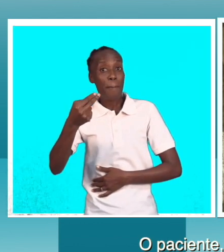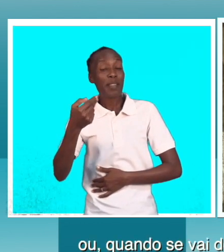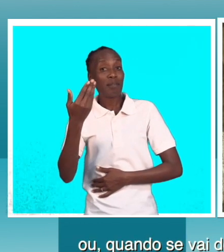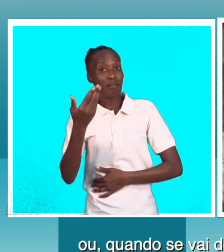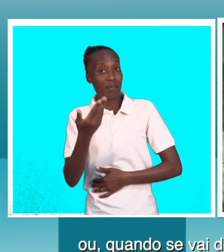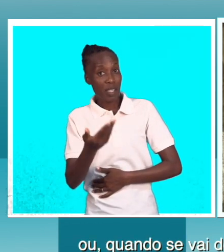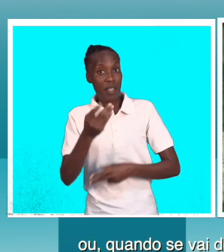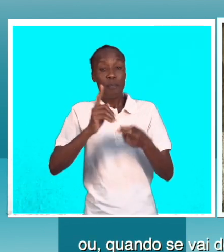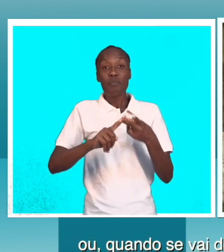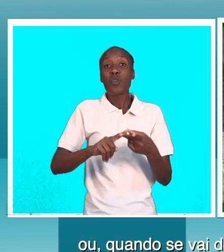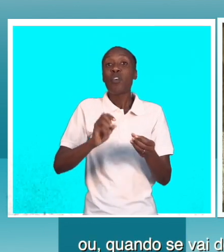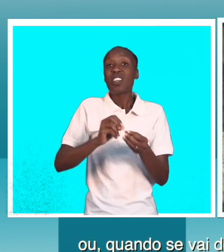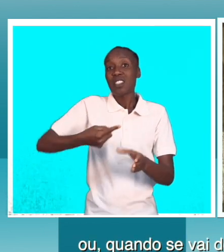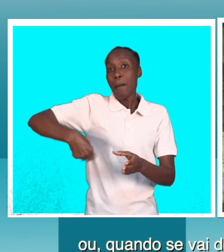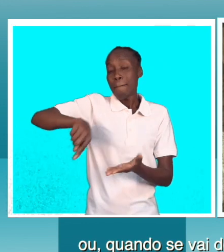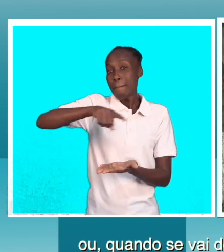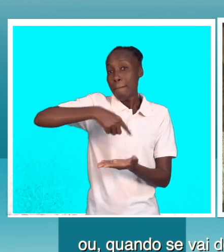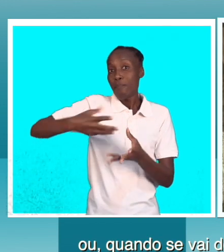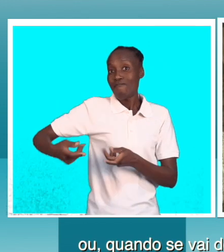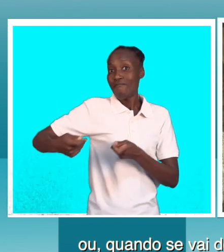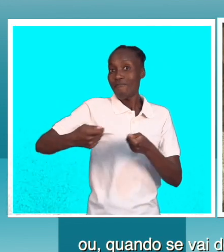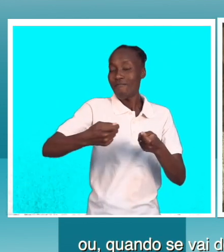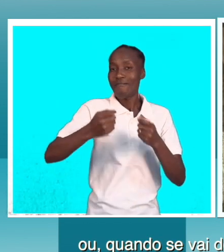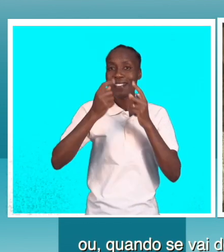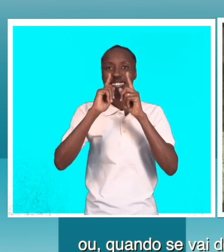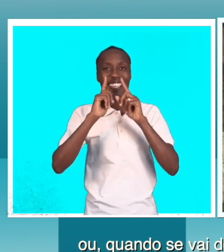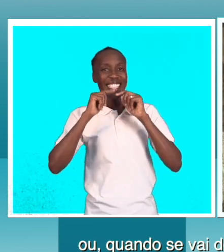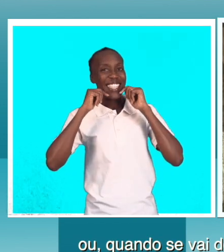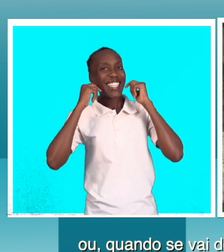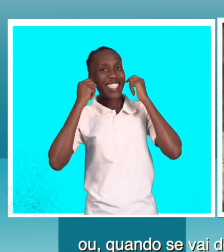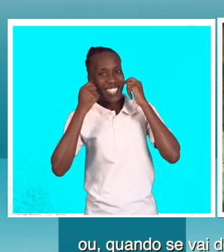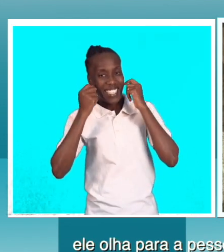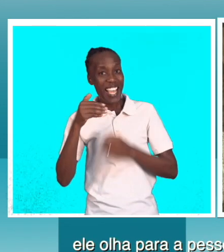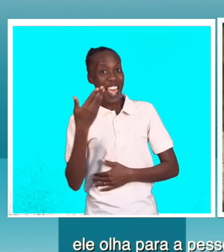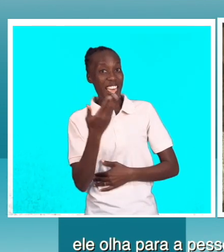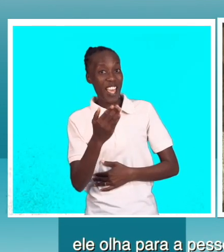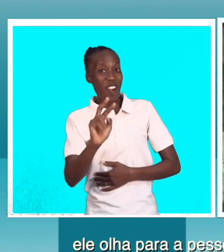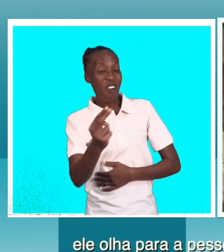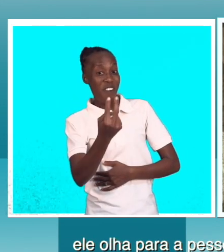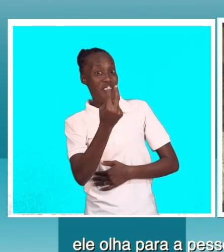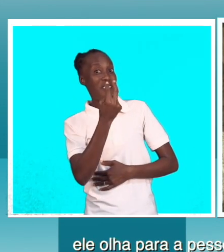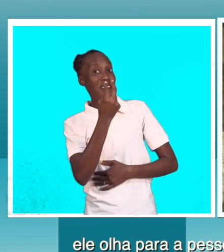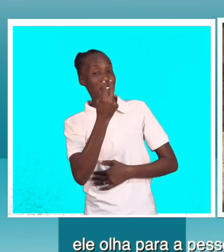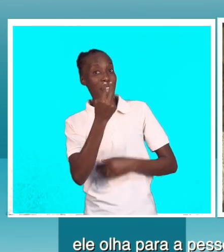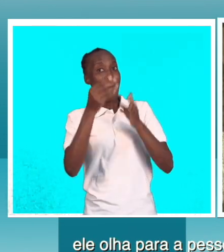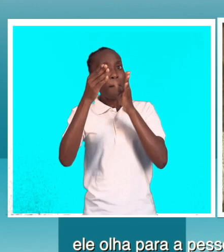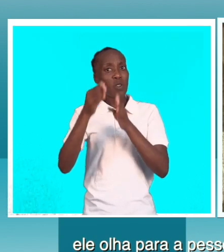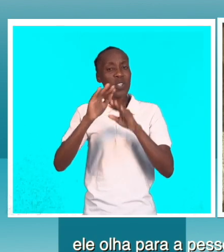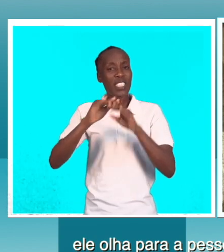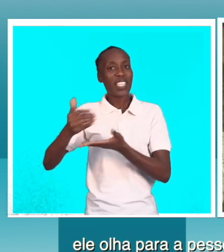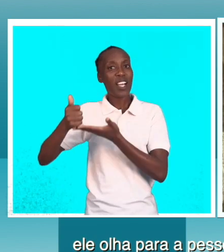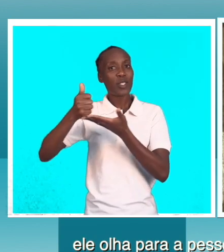ou quando vais deixar o prato de comida com um sorriso, ele olha para a pessoa que está